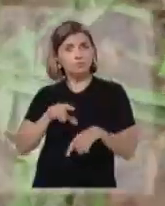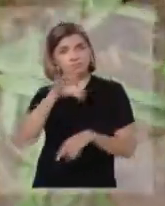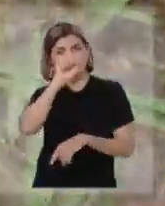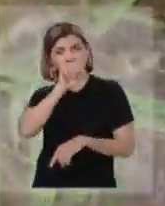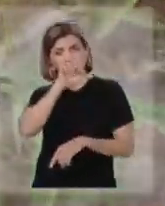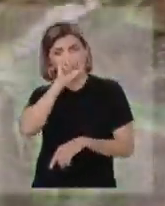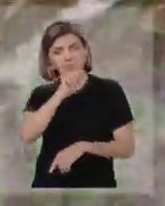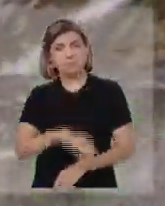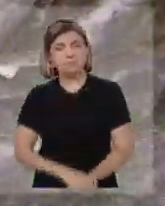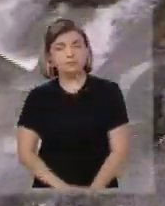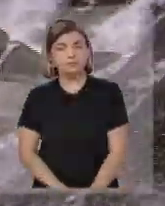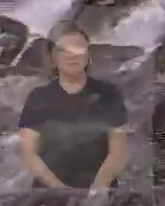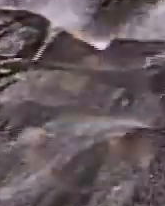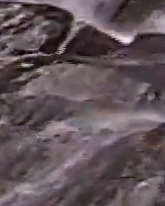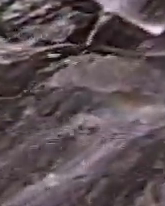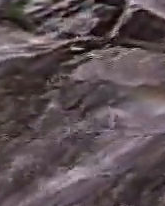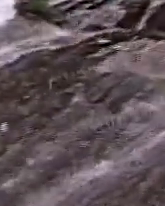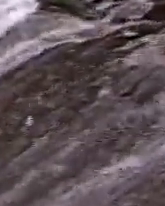respiratória.